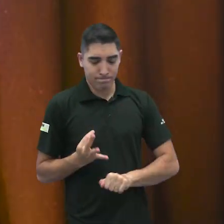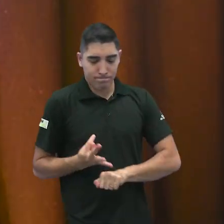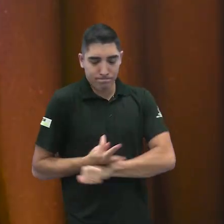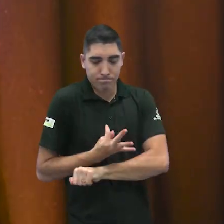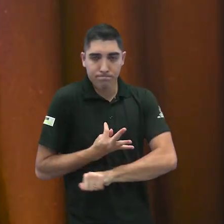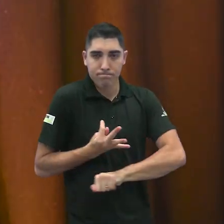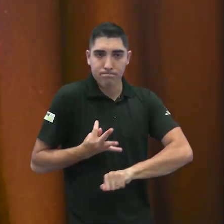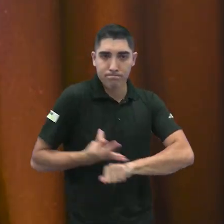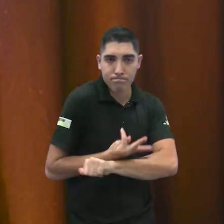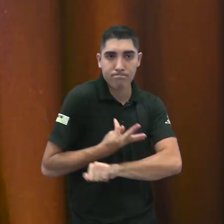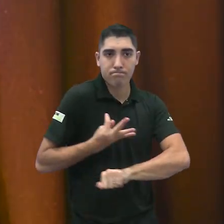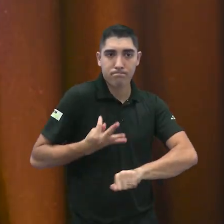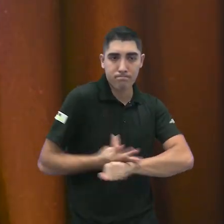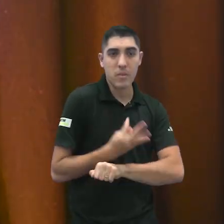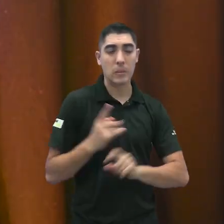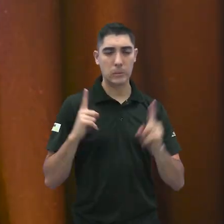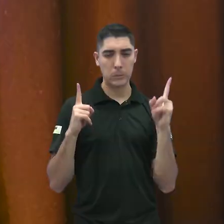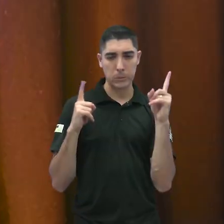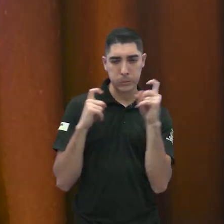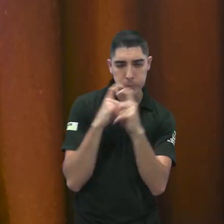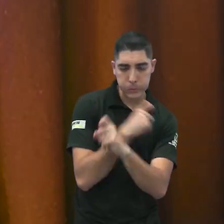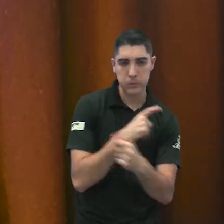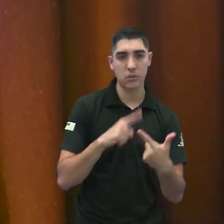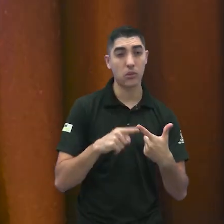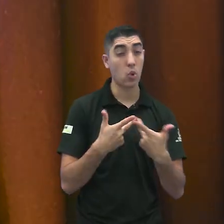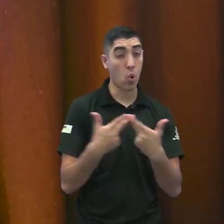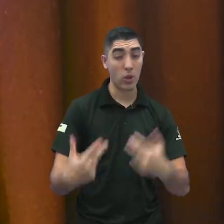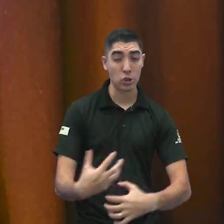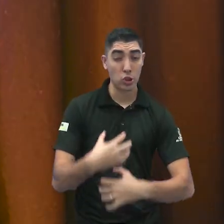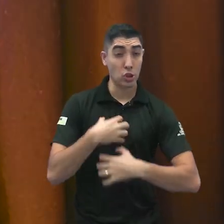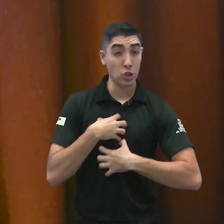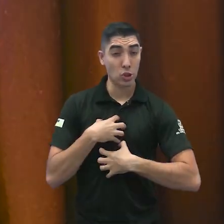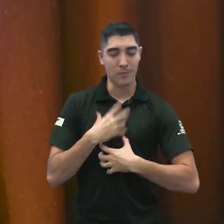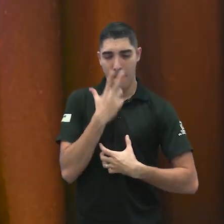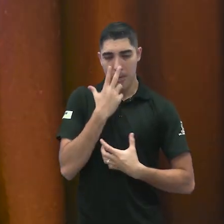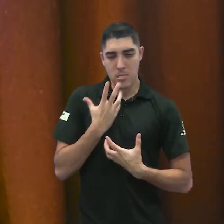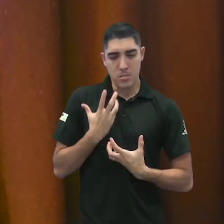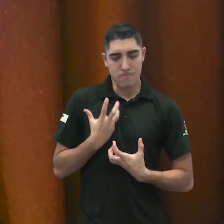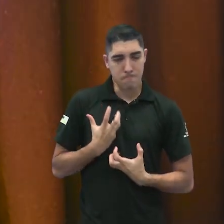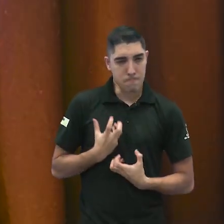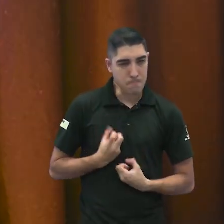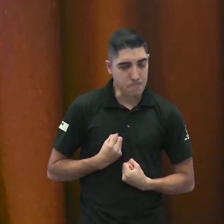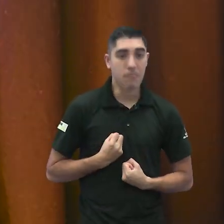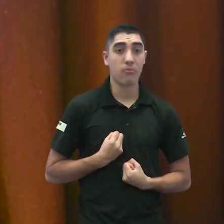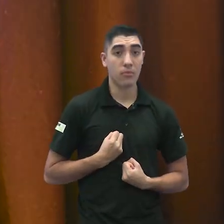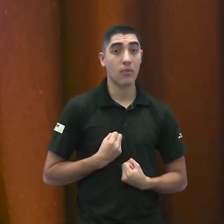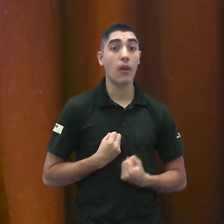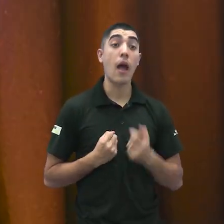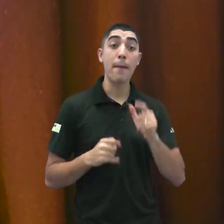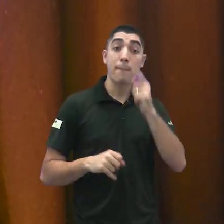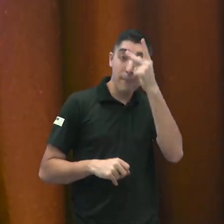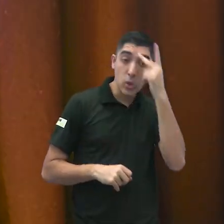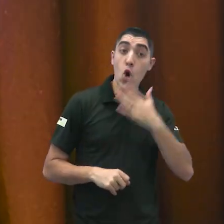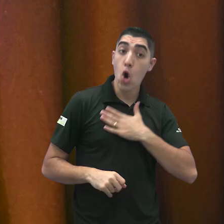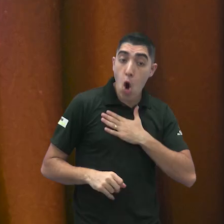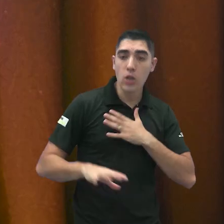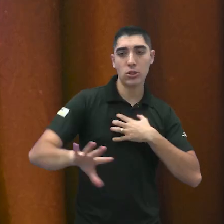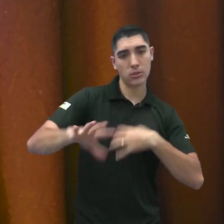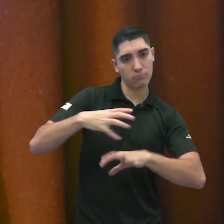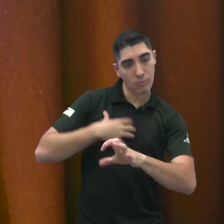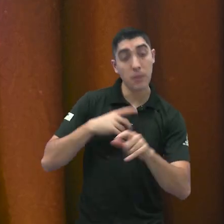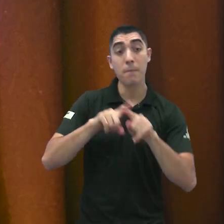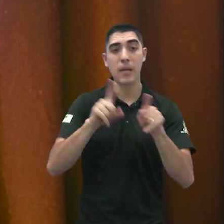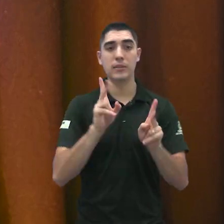vai aguentar ali as dificuldades, ela vai levar muitos sentimentos dela e dos outros. Vão ser pessoas muito empáticas, mas elas são